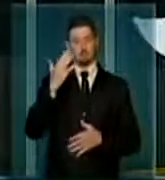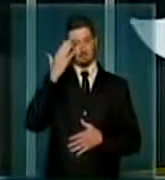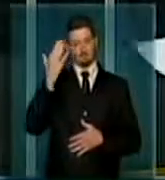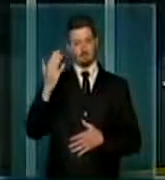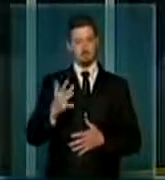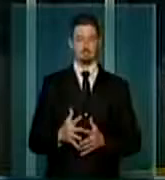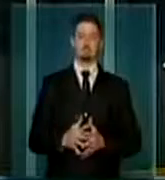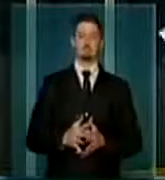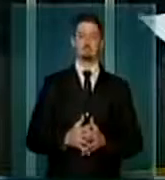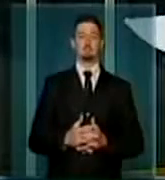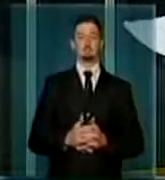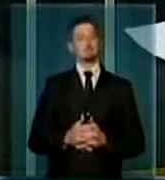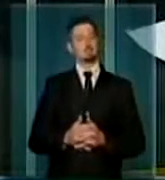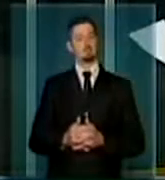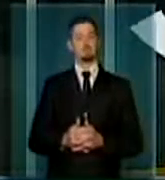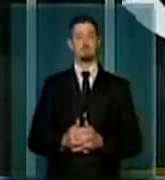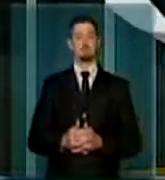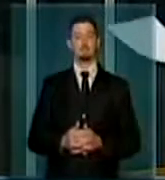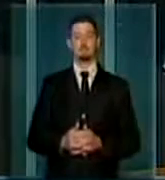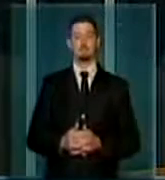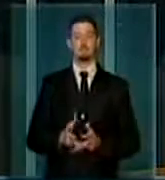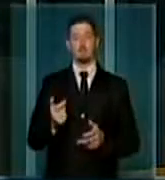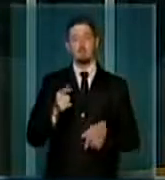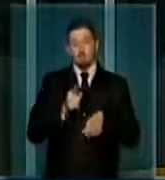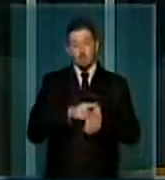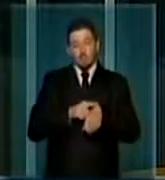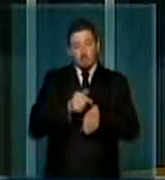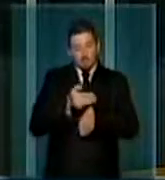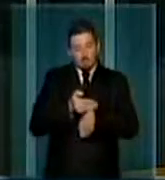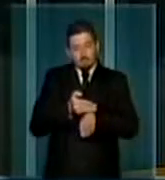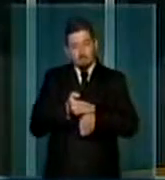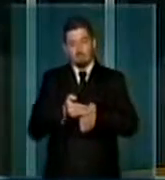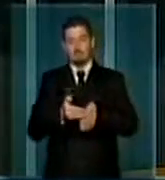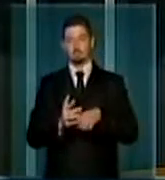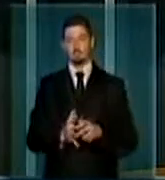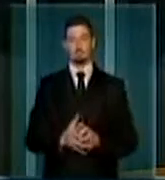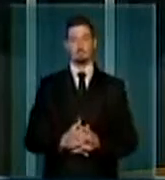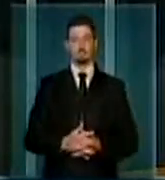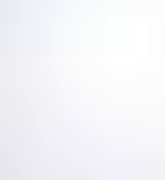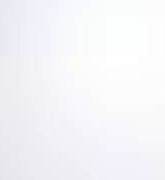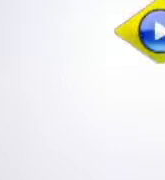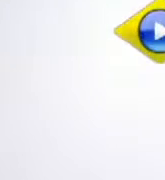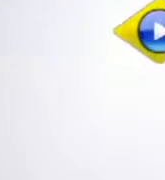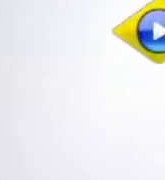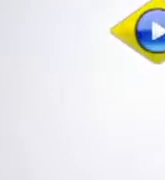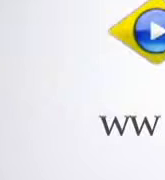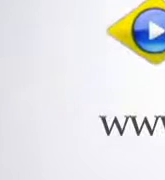obrigado por ter me permitido alongar o tempo.